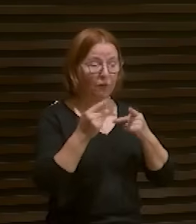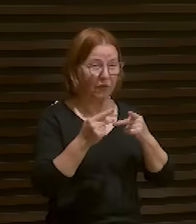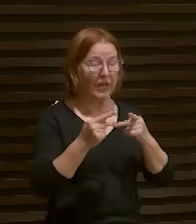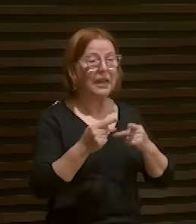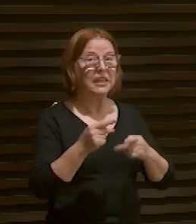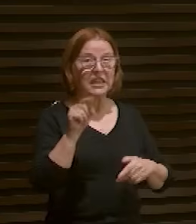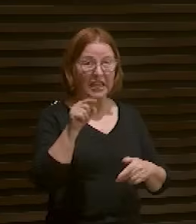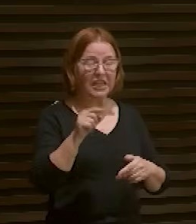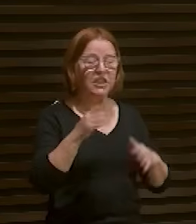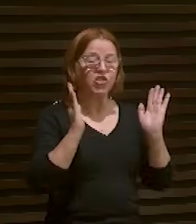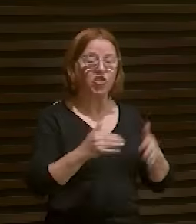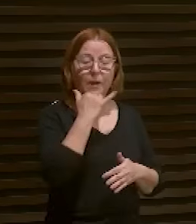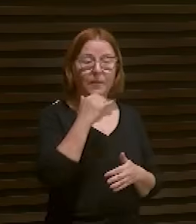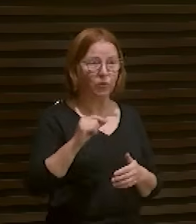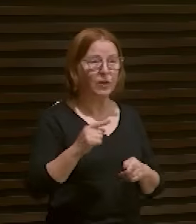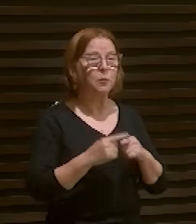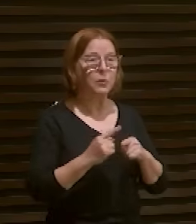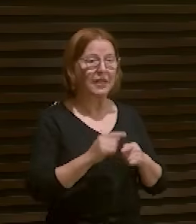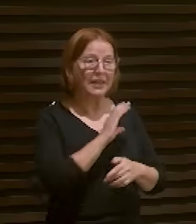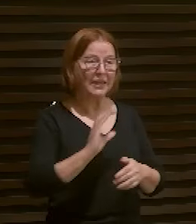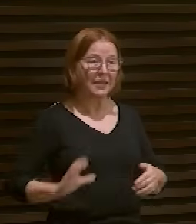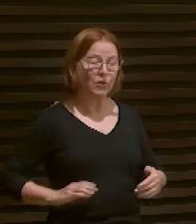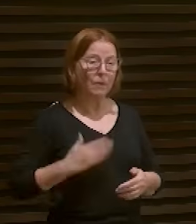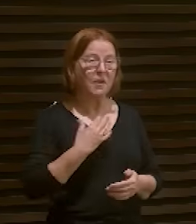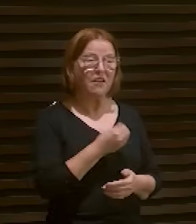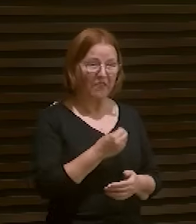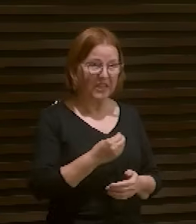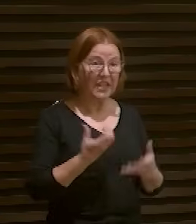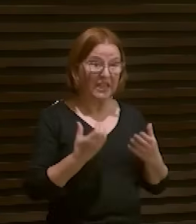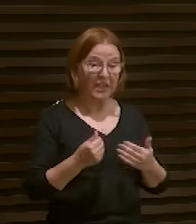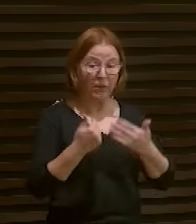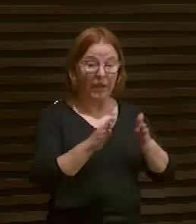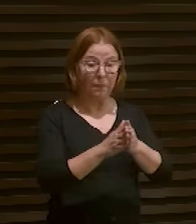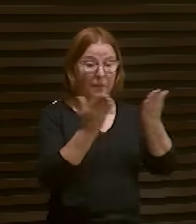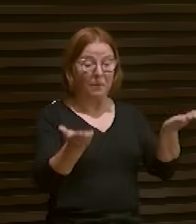para ele. E eu quero levar o meu pastor para pregar o evangelho para ele.